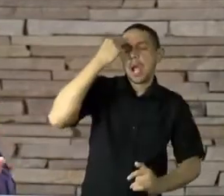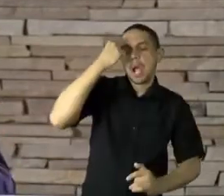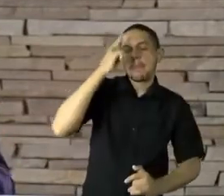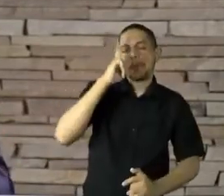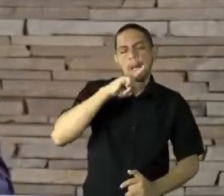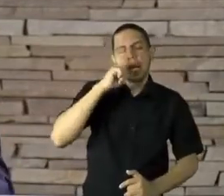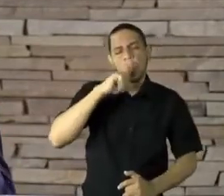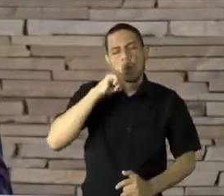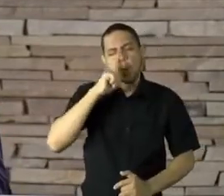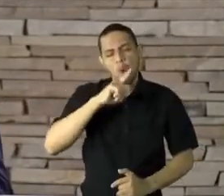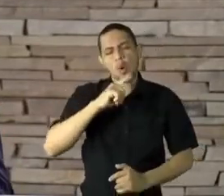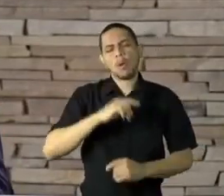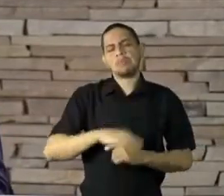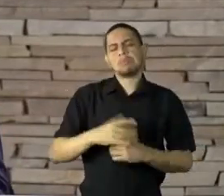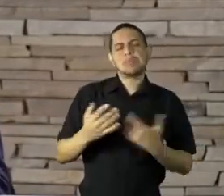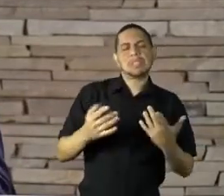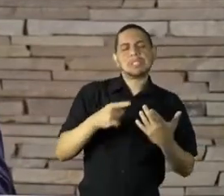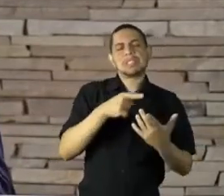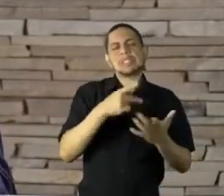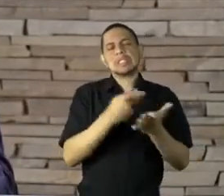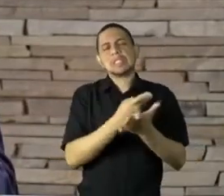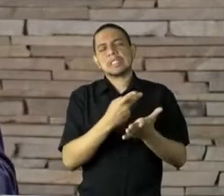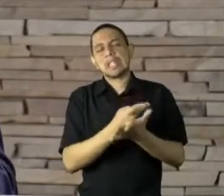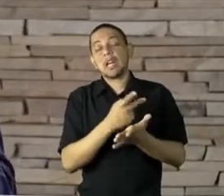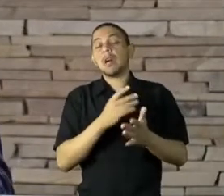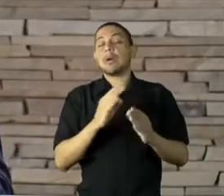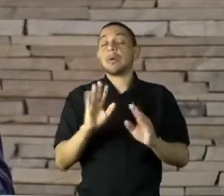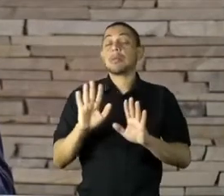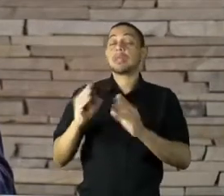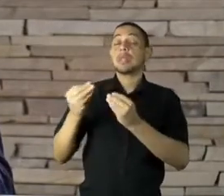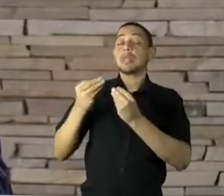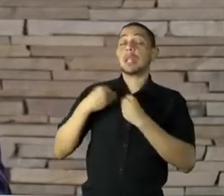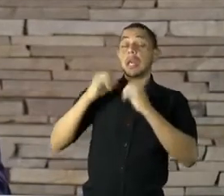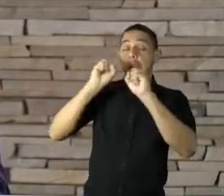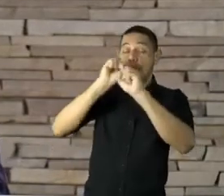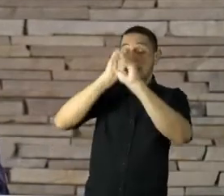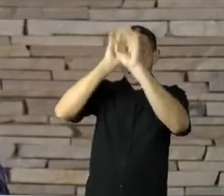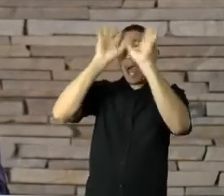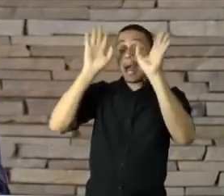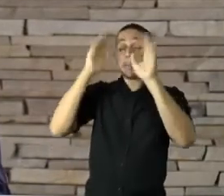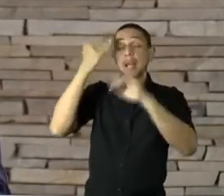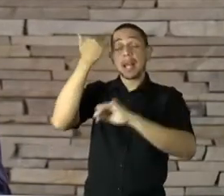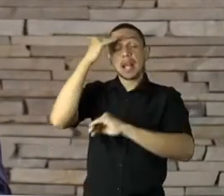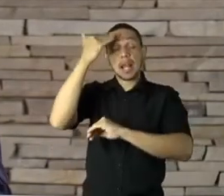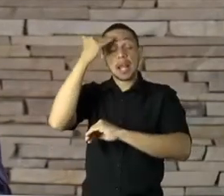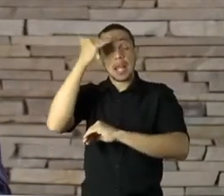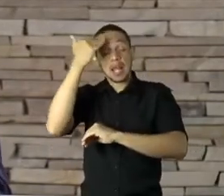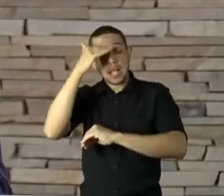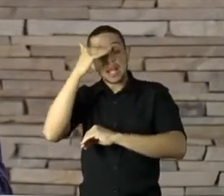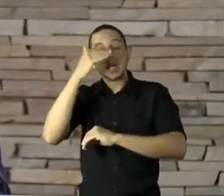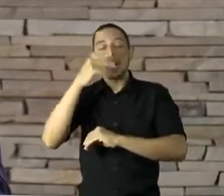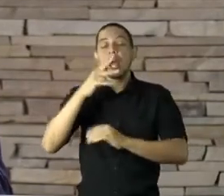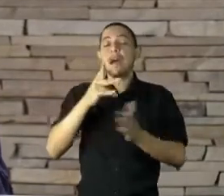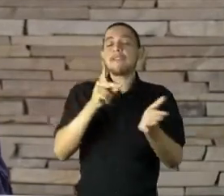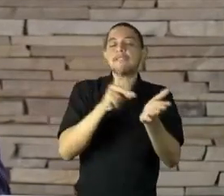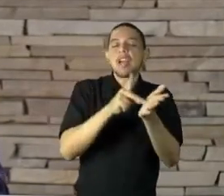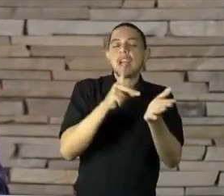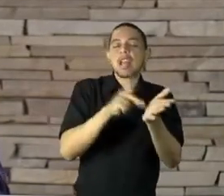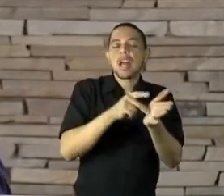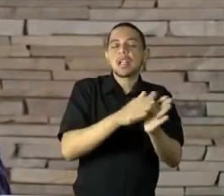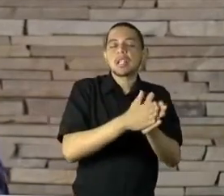perigosos equivocados e dá-nos a clareza para compreendermos a verdade